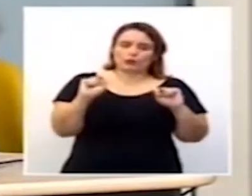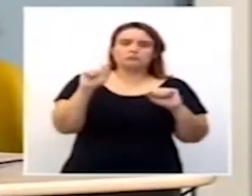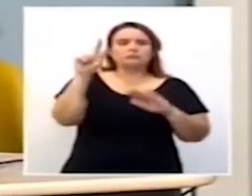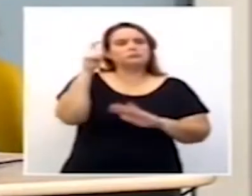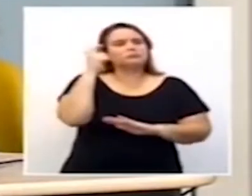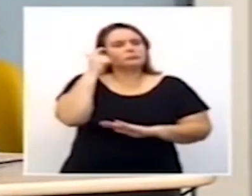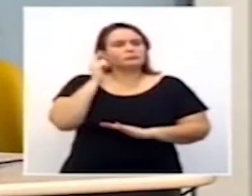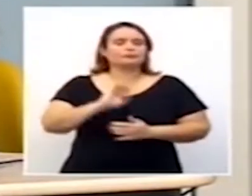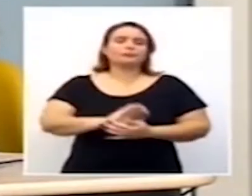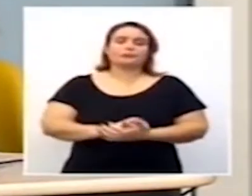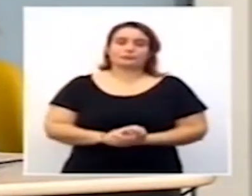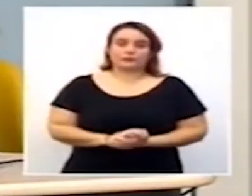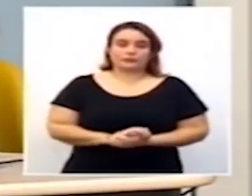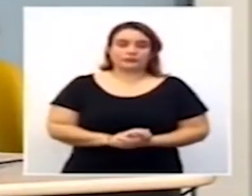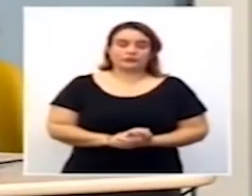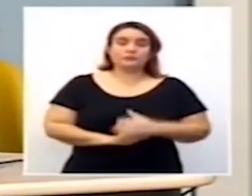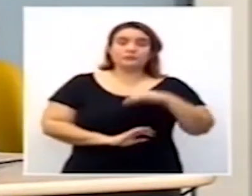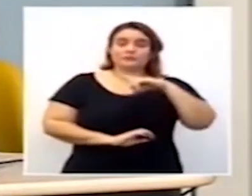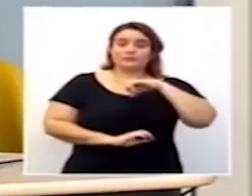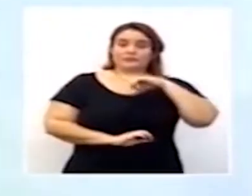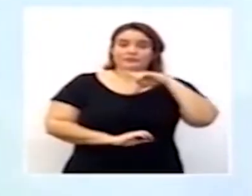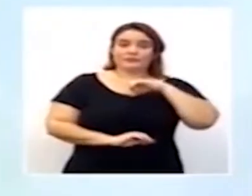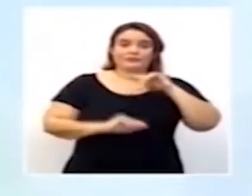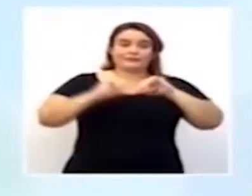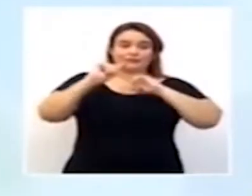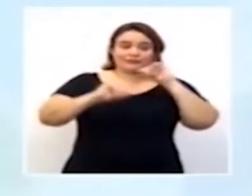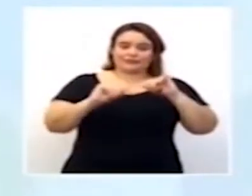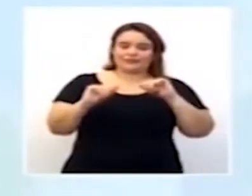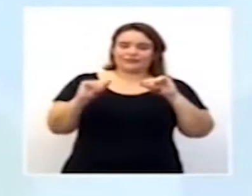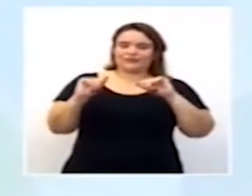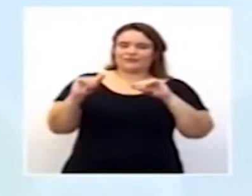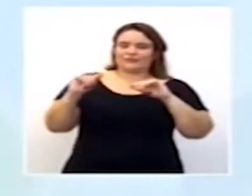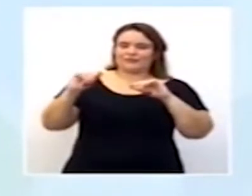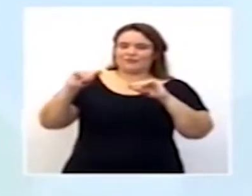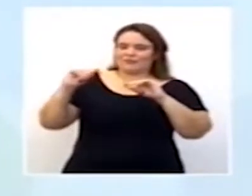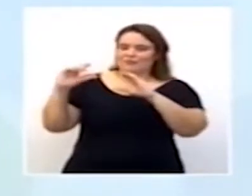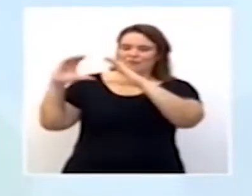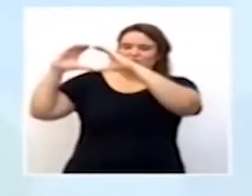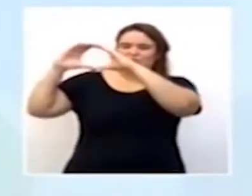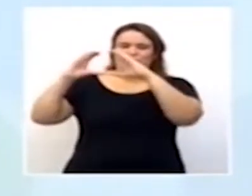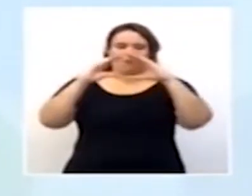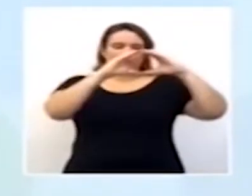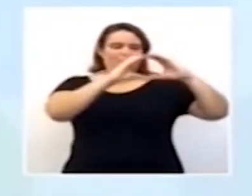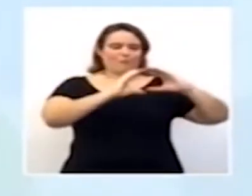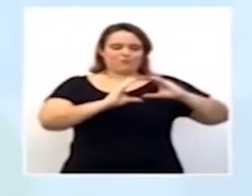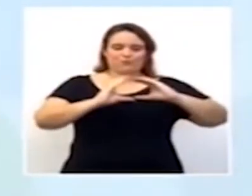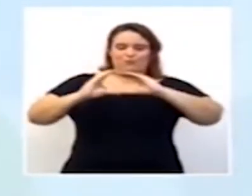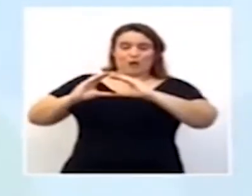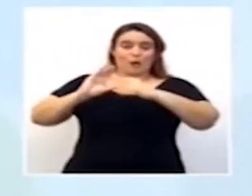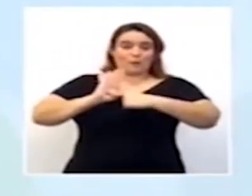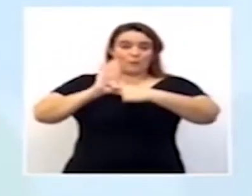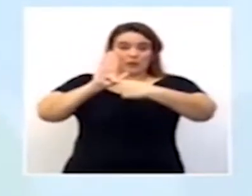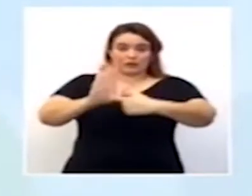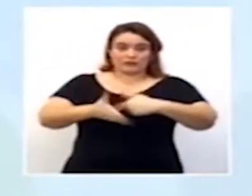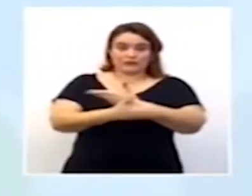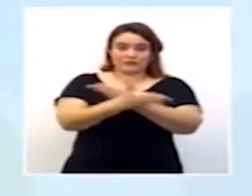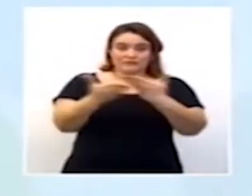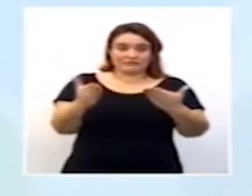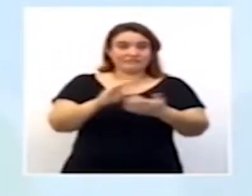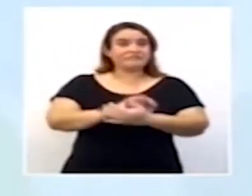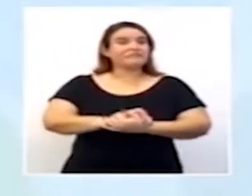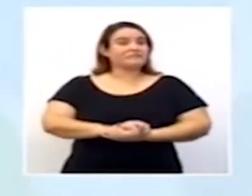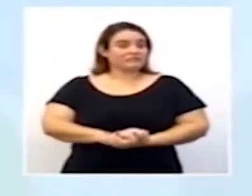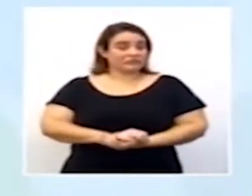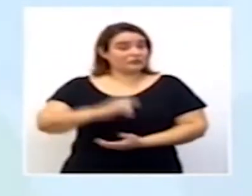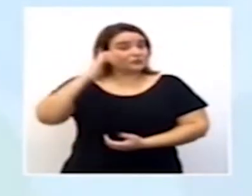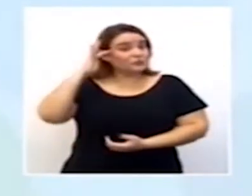nós temos alguns balõezinhos que serão mostrados para vocês certo então vamos lá Imagine que